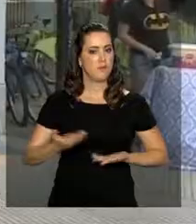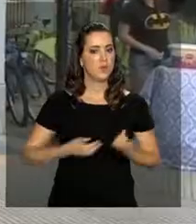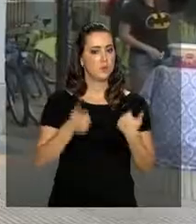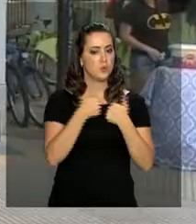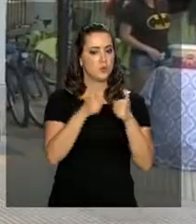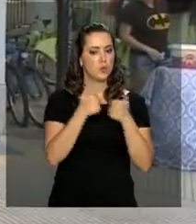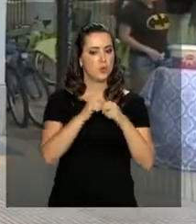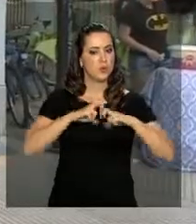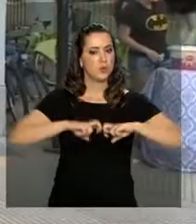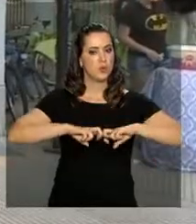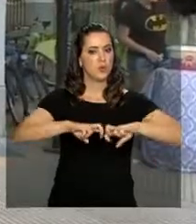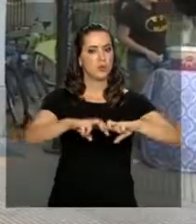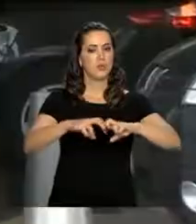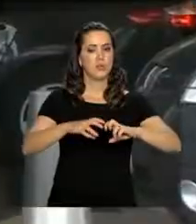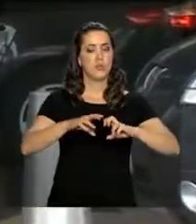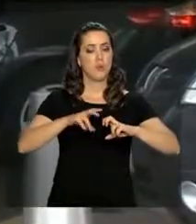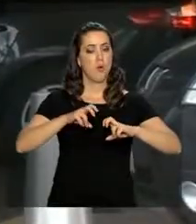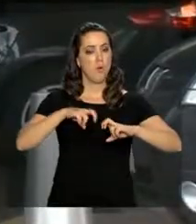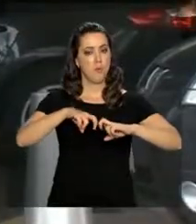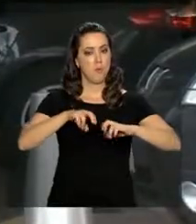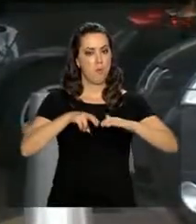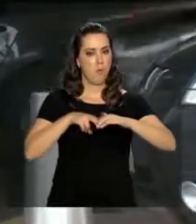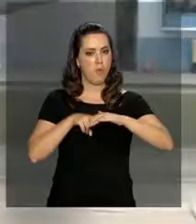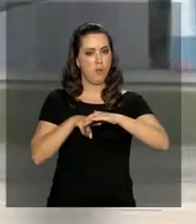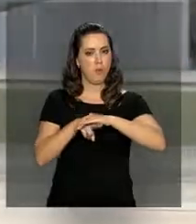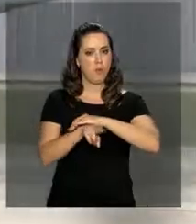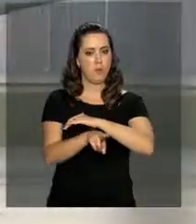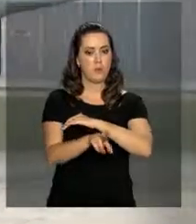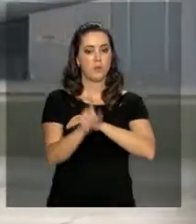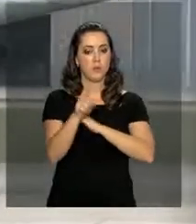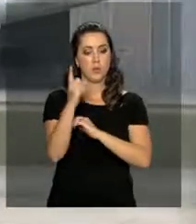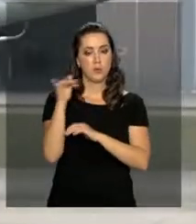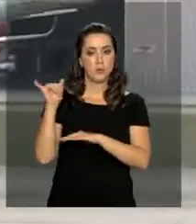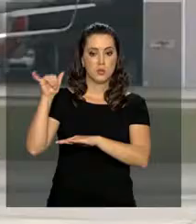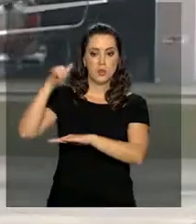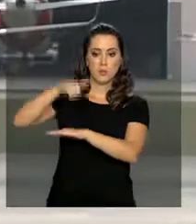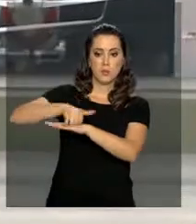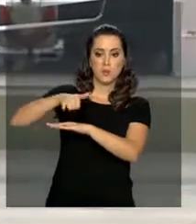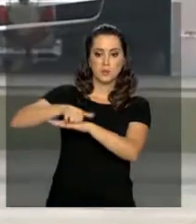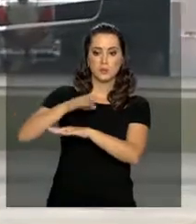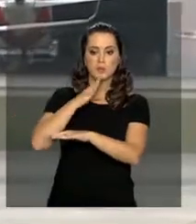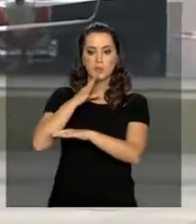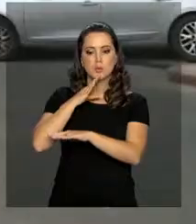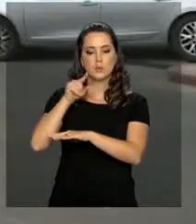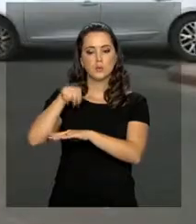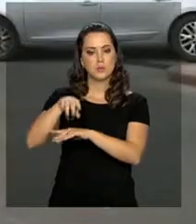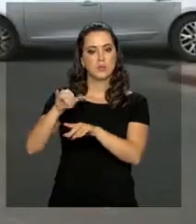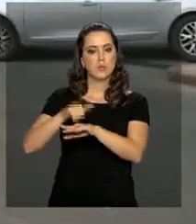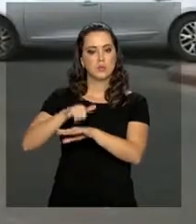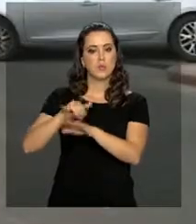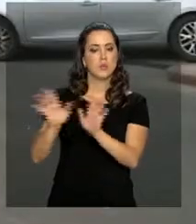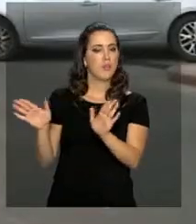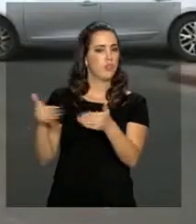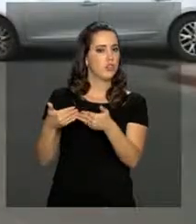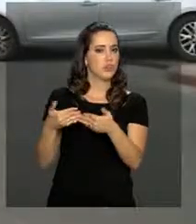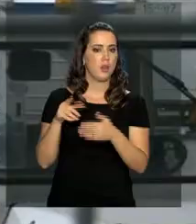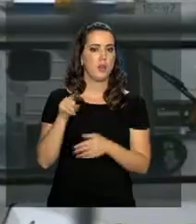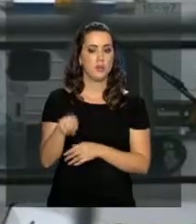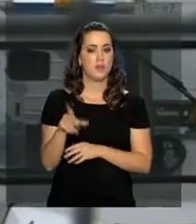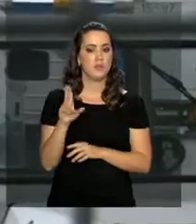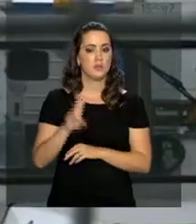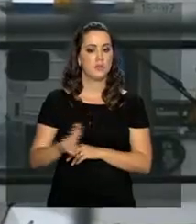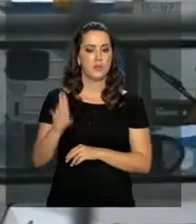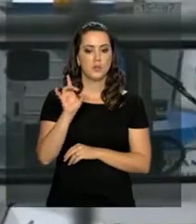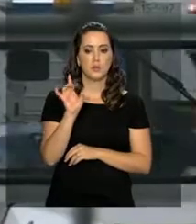metrô e trens um dos principais aeroportos da cidade conhecido como aeroparque ficará fechado e será